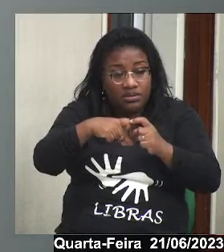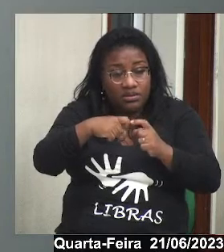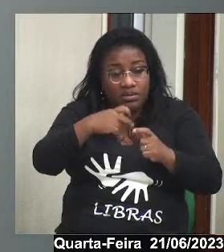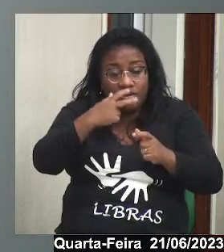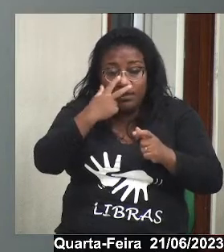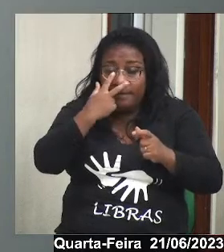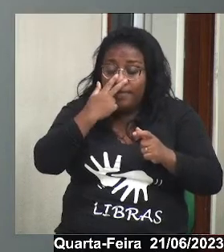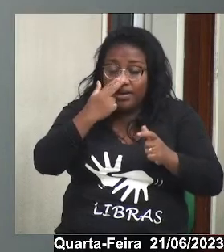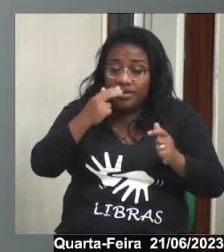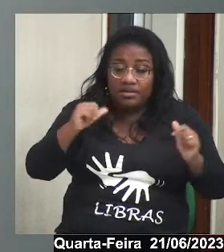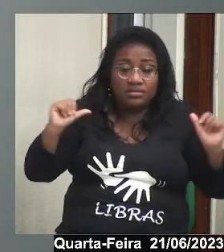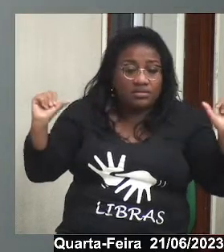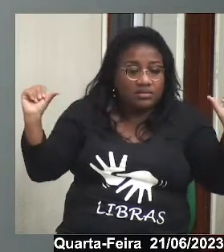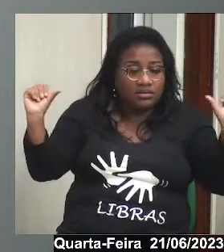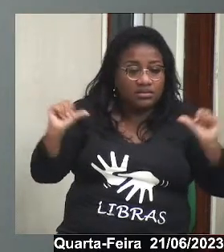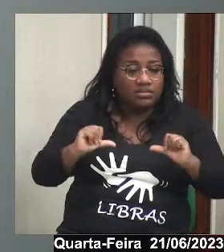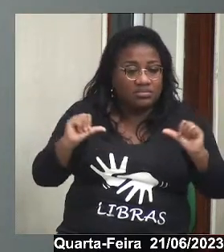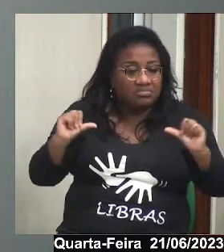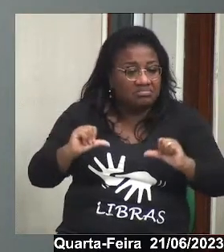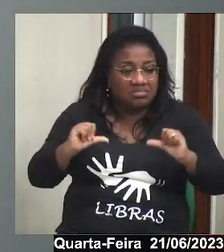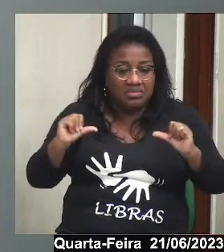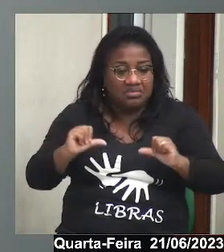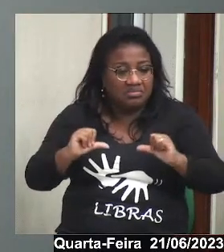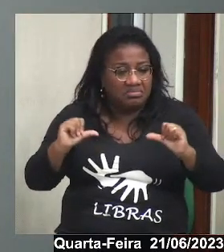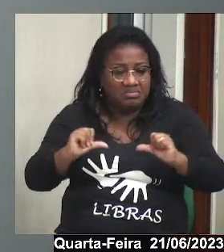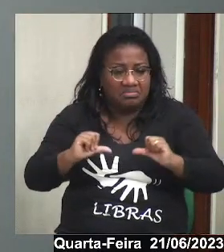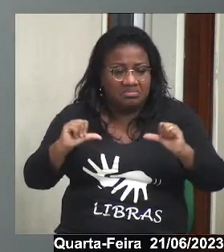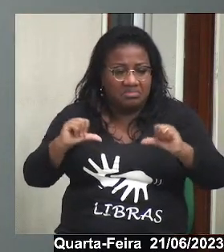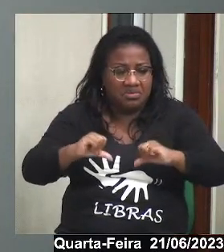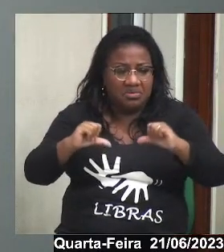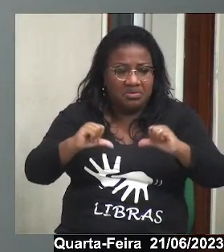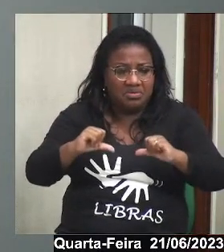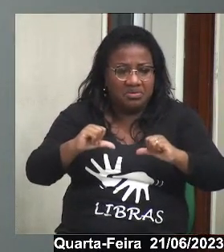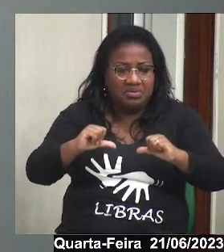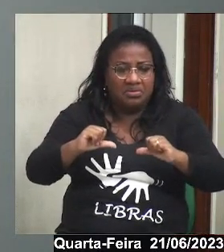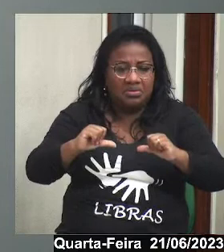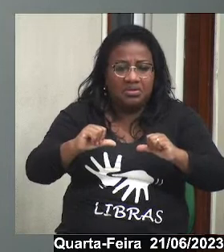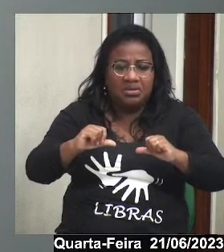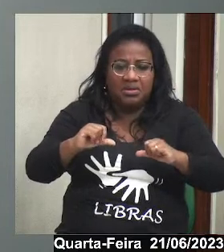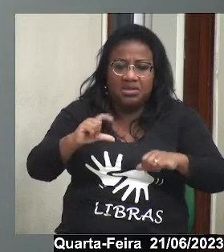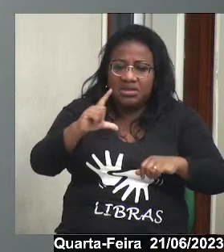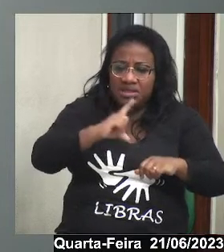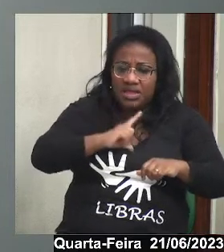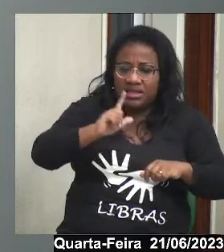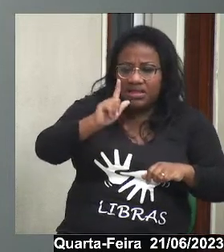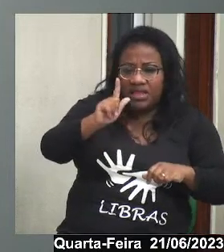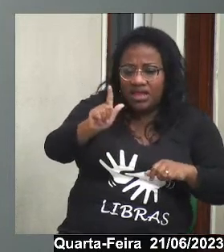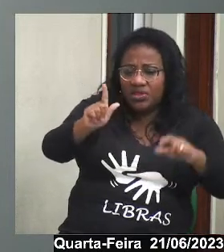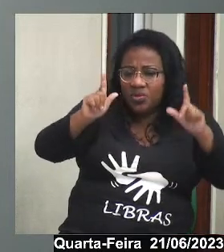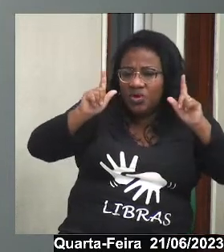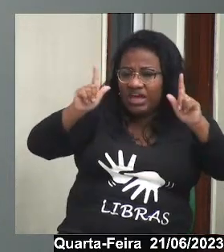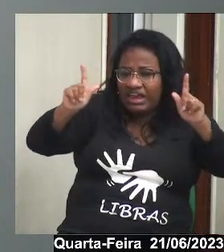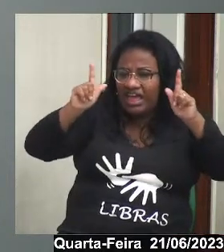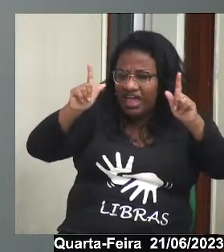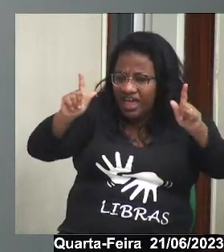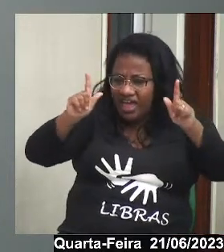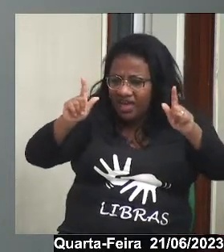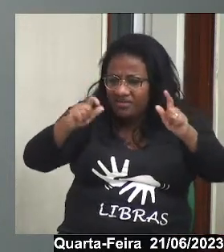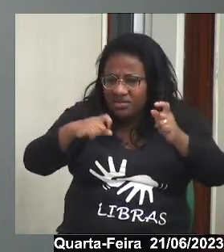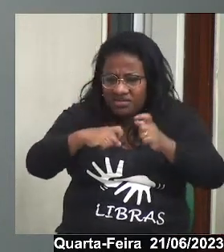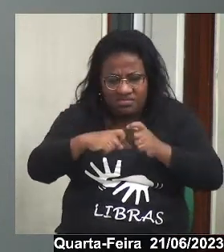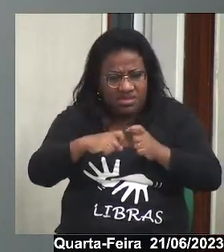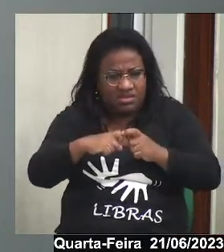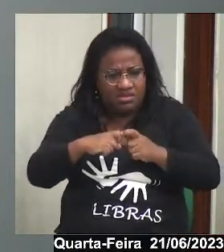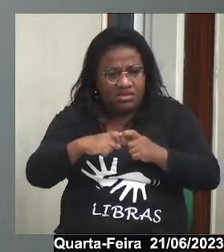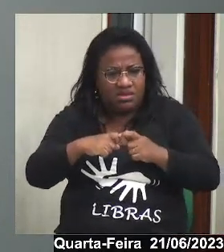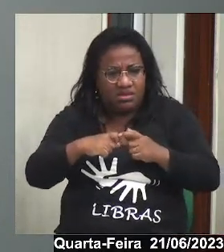E parece que piorou nas últimas semanas, vocês perceberam? Gente falando que está tendo greve de médico, o médico não está querendo atender.